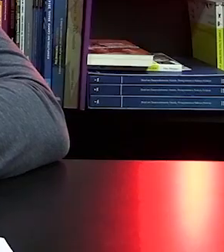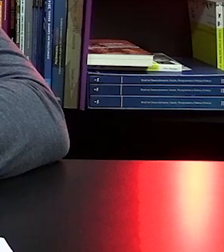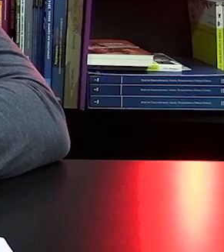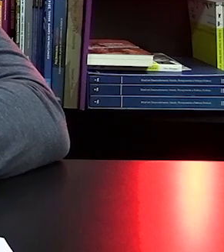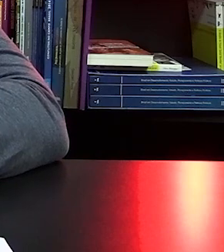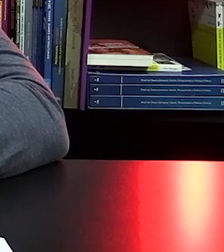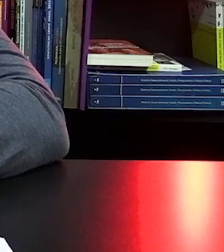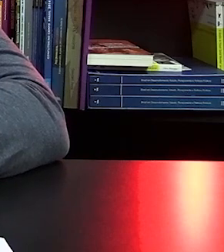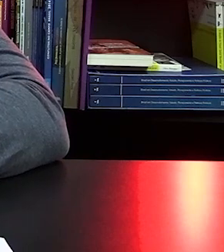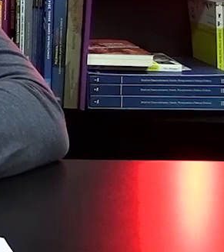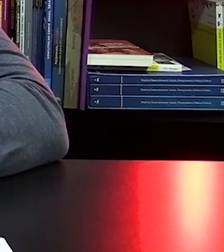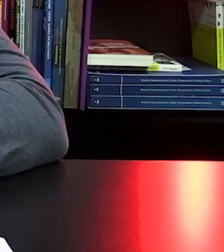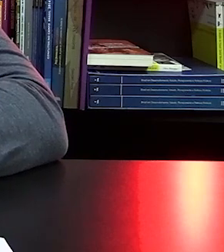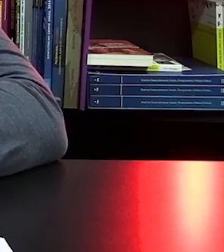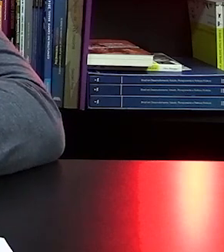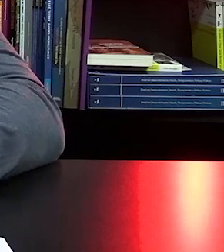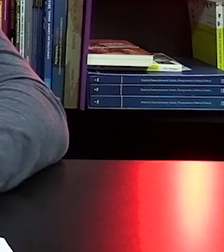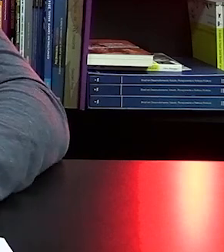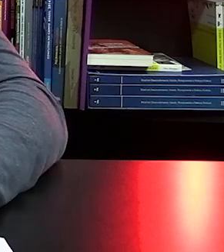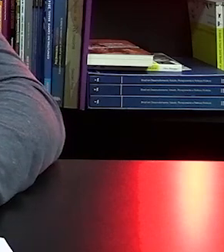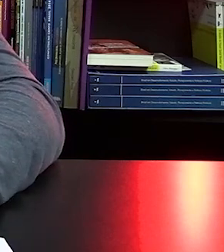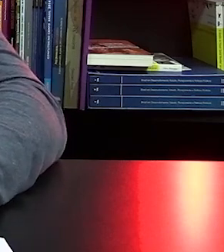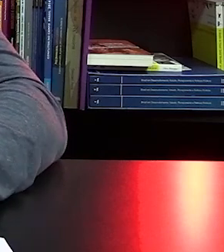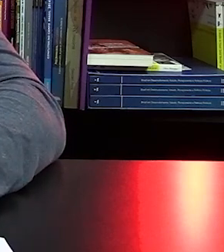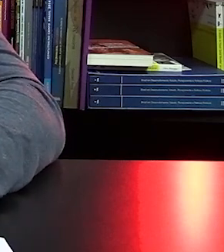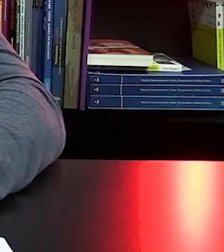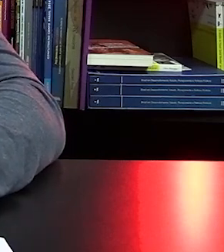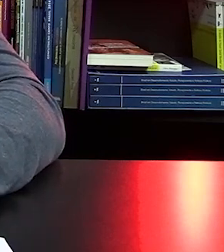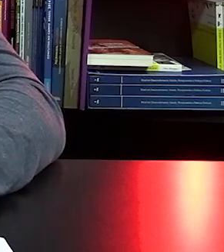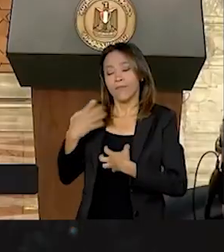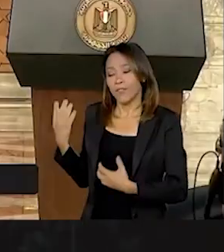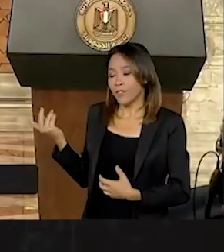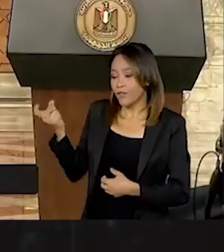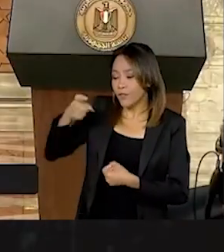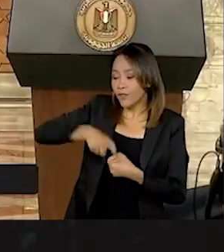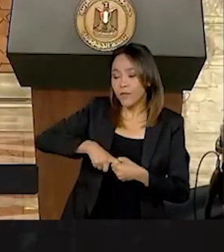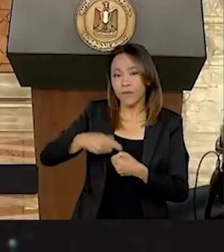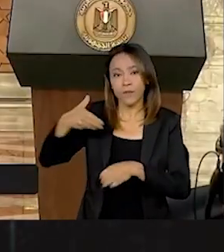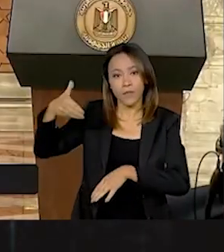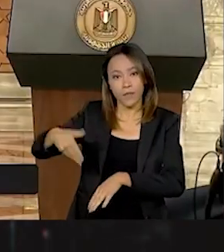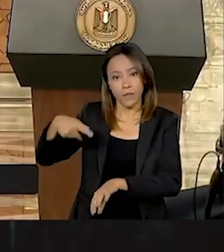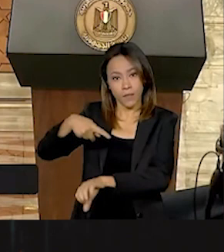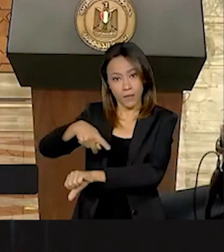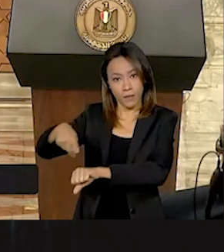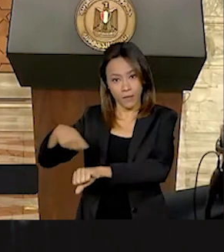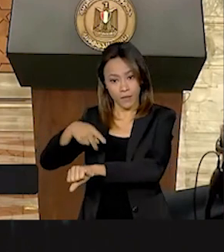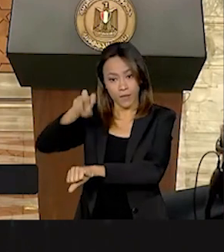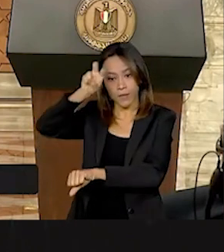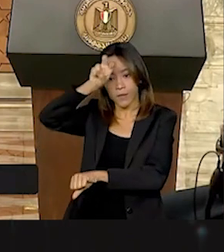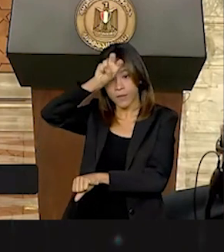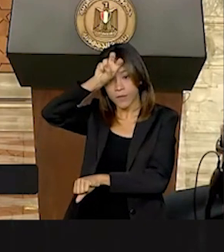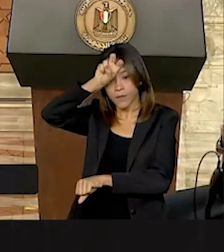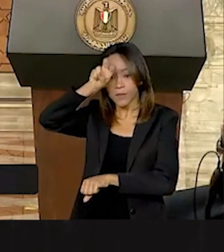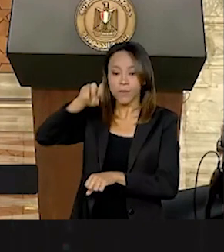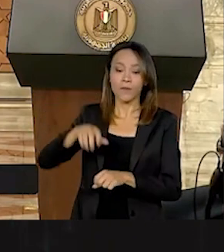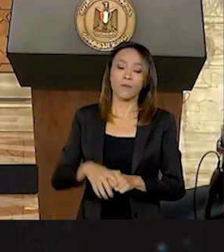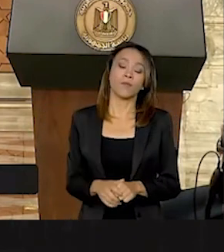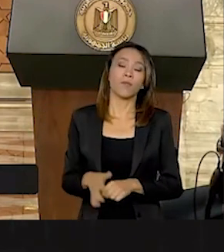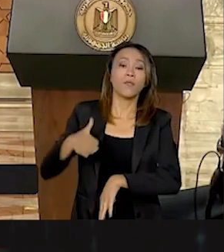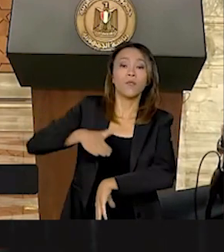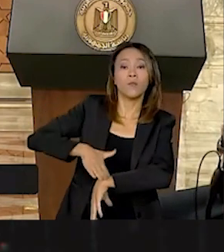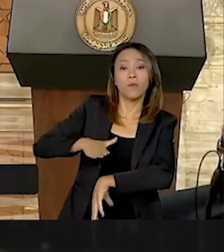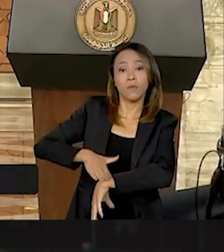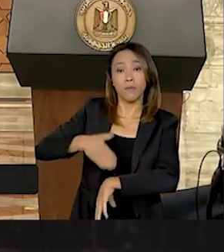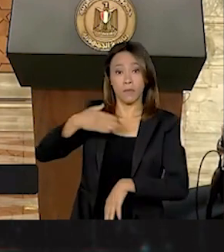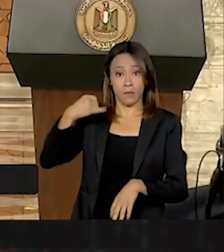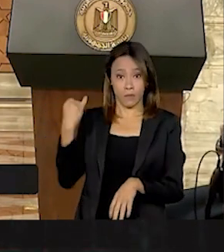primeiro no Egito e depois na Etiópia né a passagem do presidente Lula pelo Egito Teve relação com os